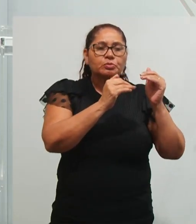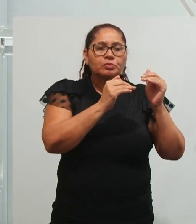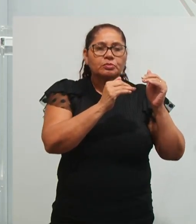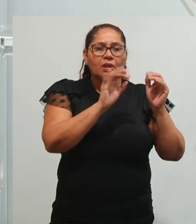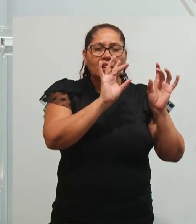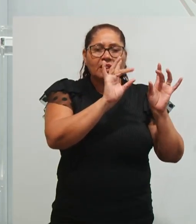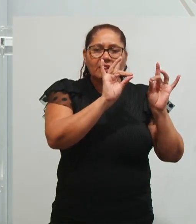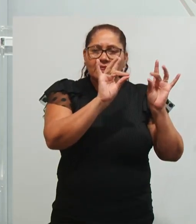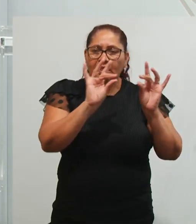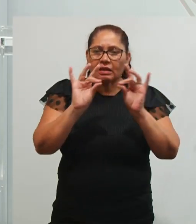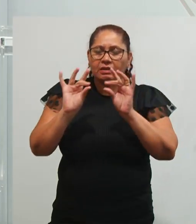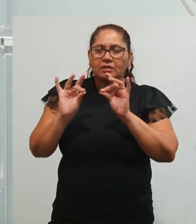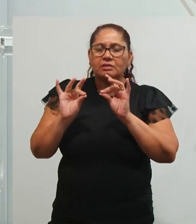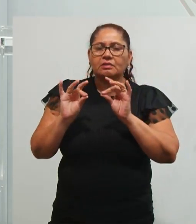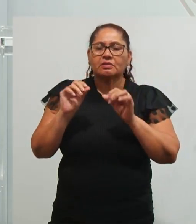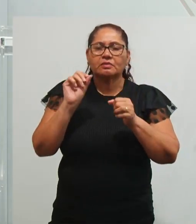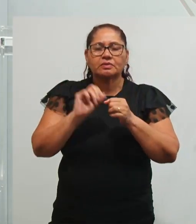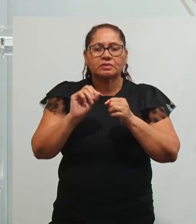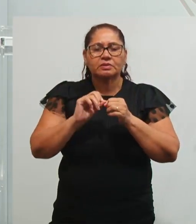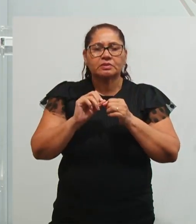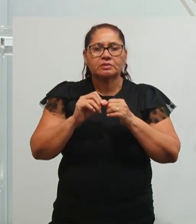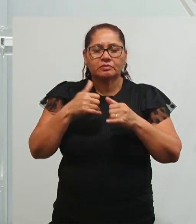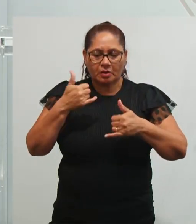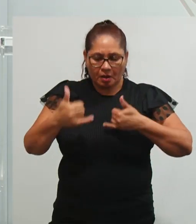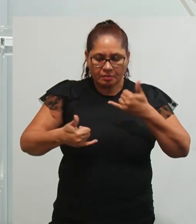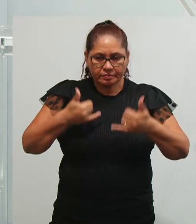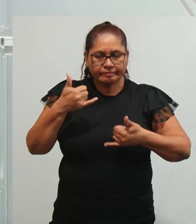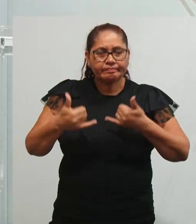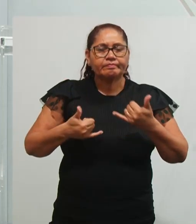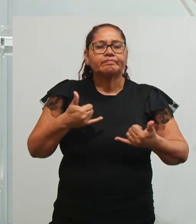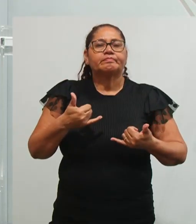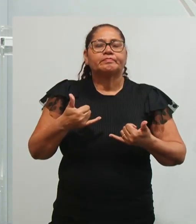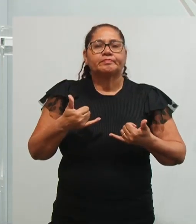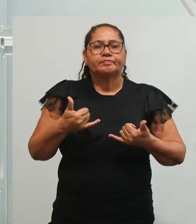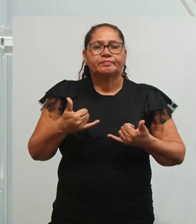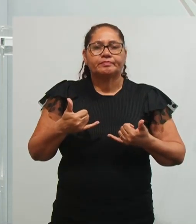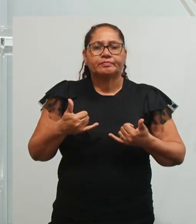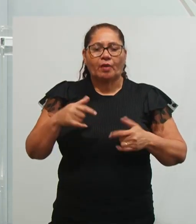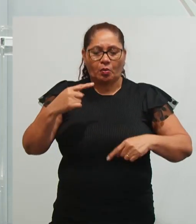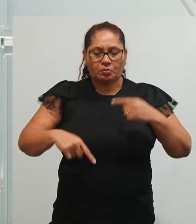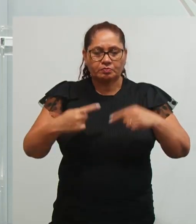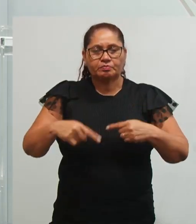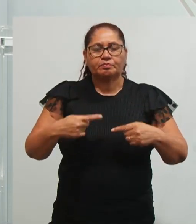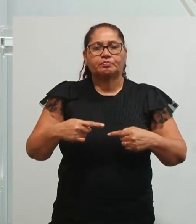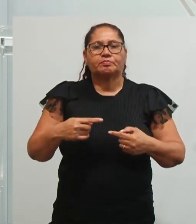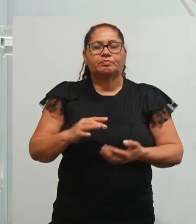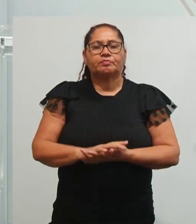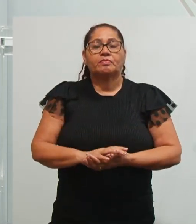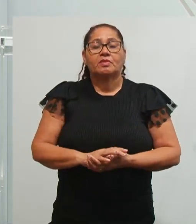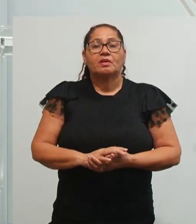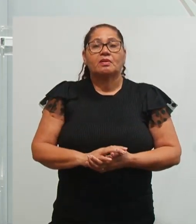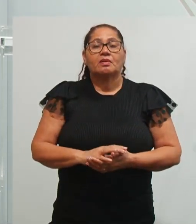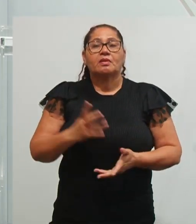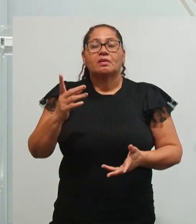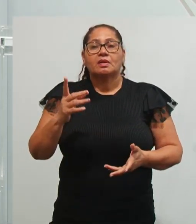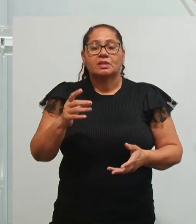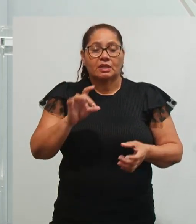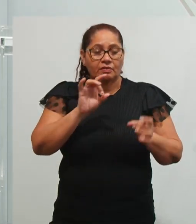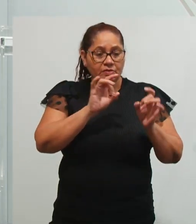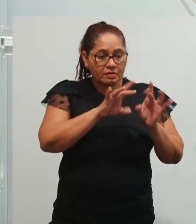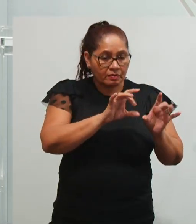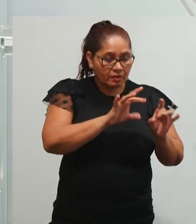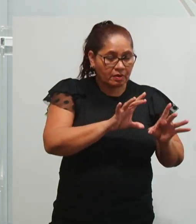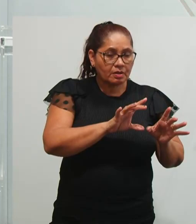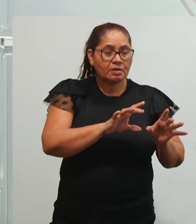daqui você fez o brinquedo com o material reciclado, nessa daqui você conseguiu vender, nessa daqui